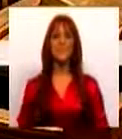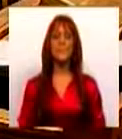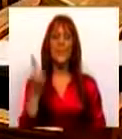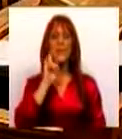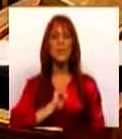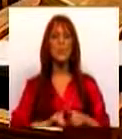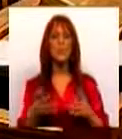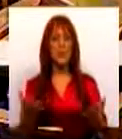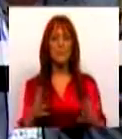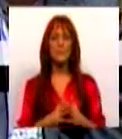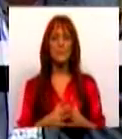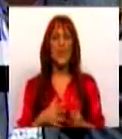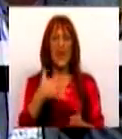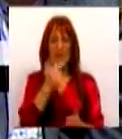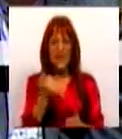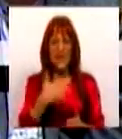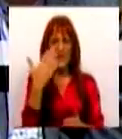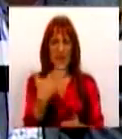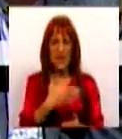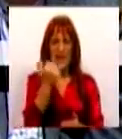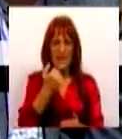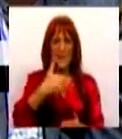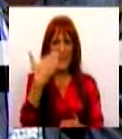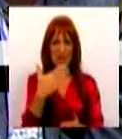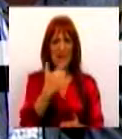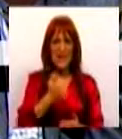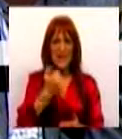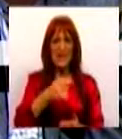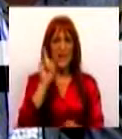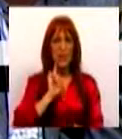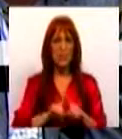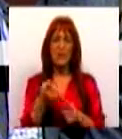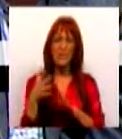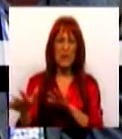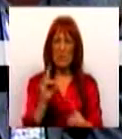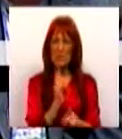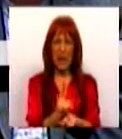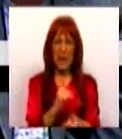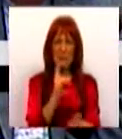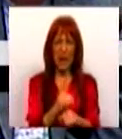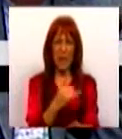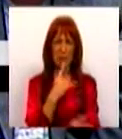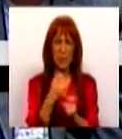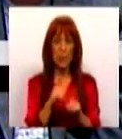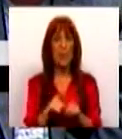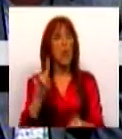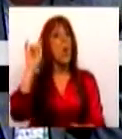Senhora Deputada, de 15 em 15 dias, a Senhora Deputada coloca mais ou menos as mesmas questões,